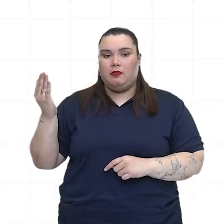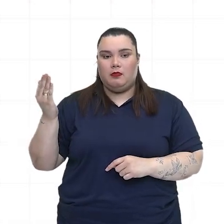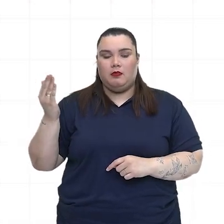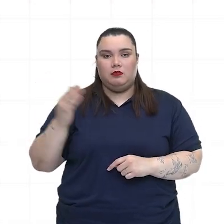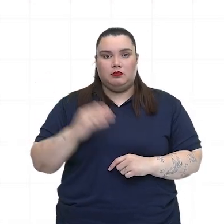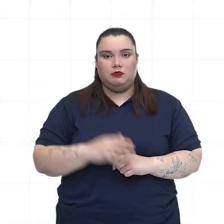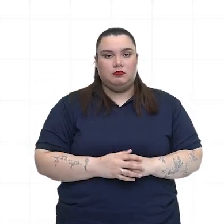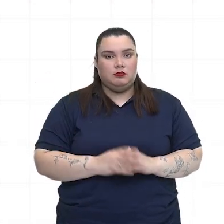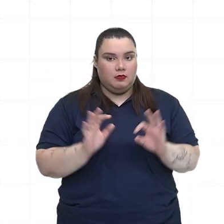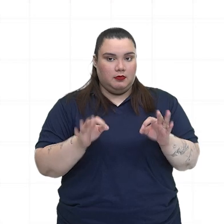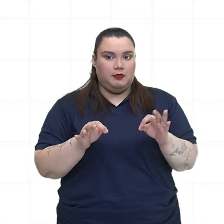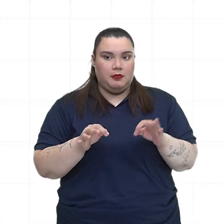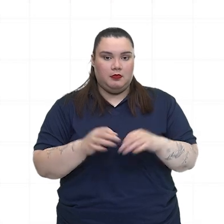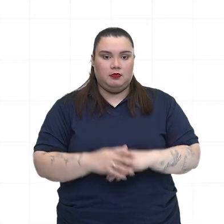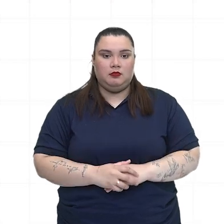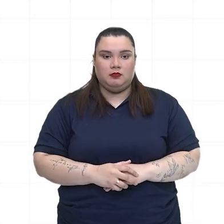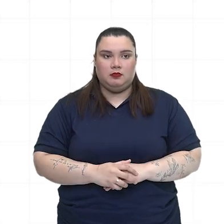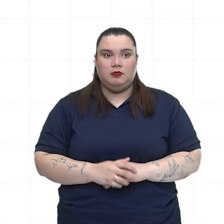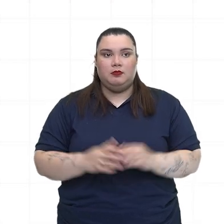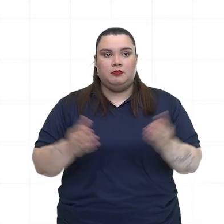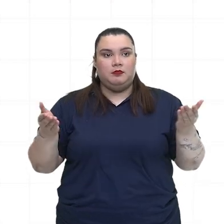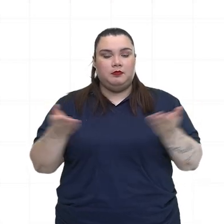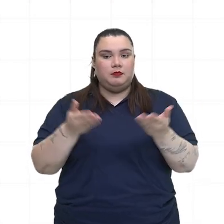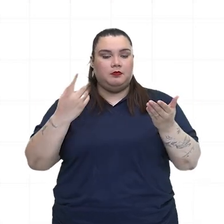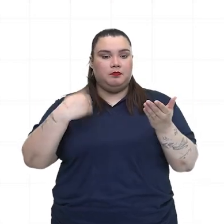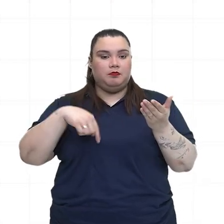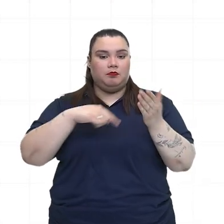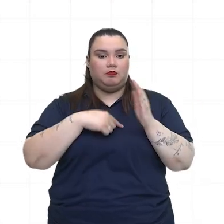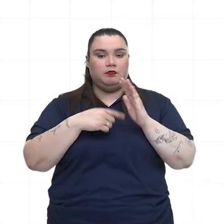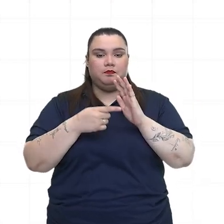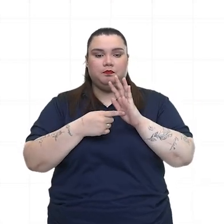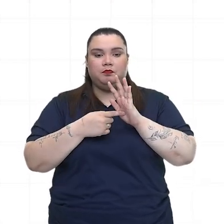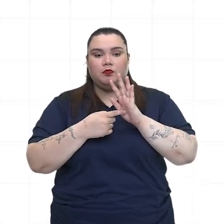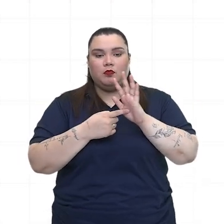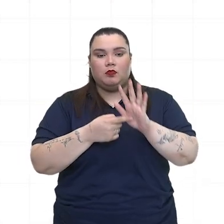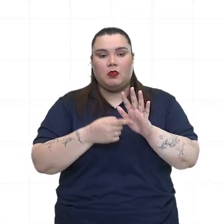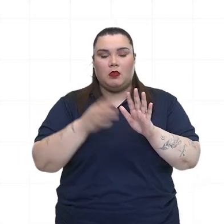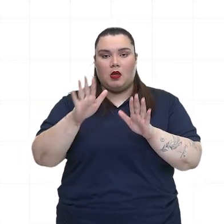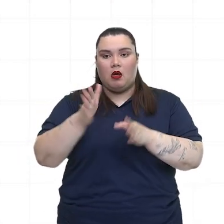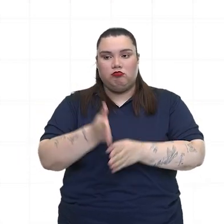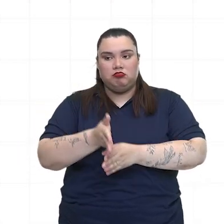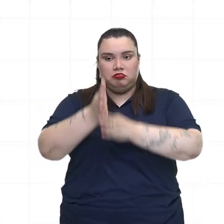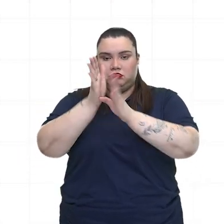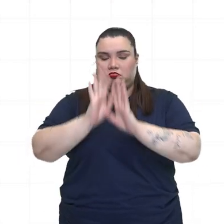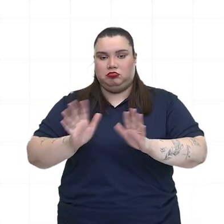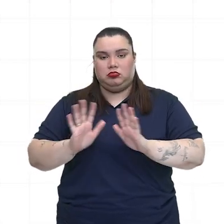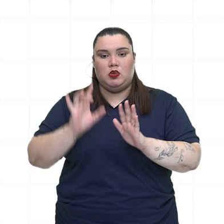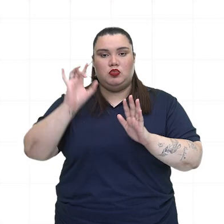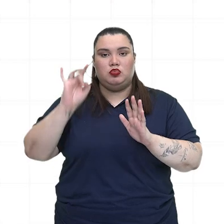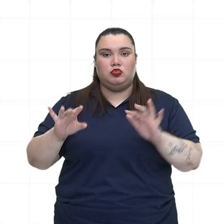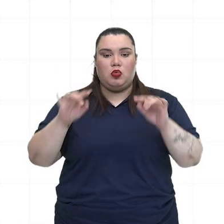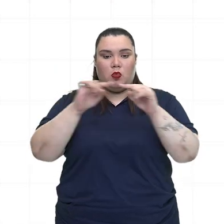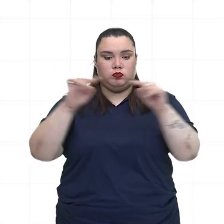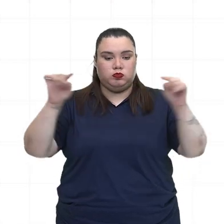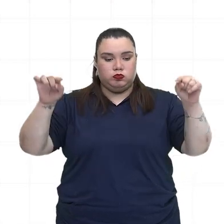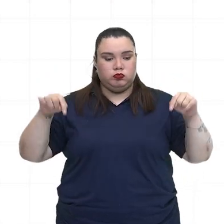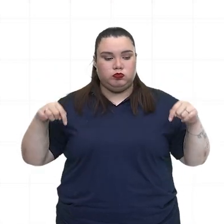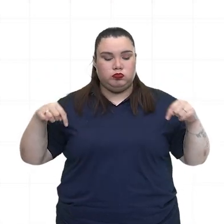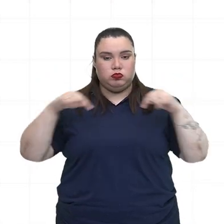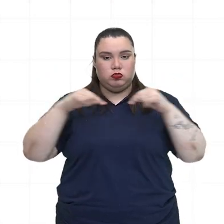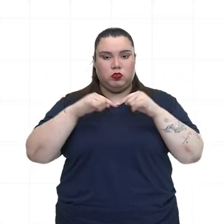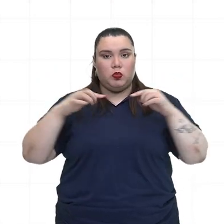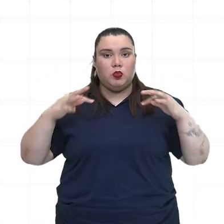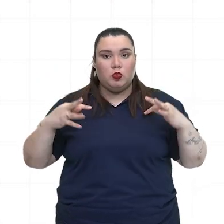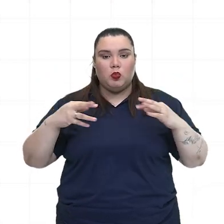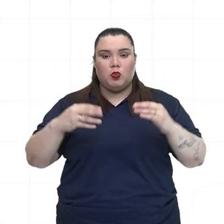Certo? No momento aqui, nós não estamos levando em consideração as paredes, né, as divisórias que